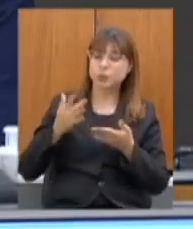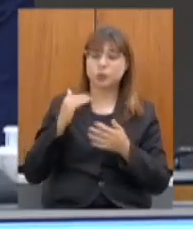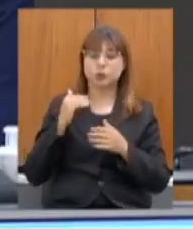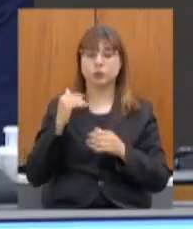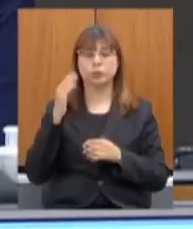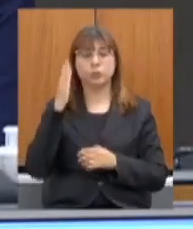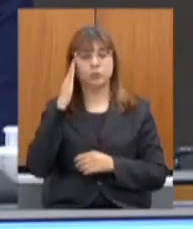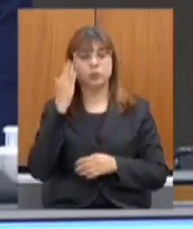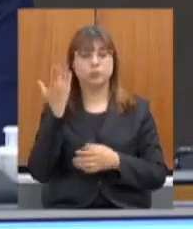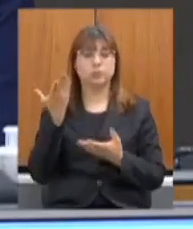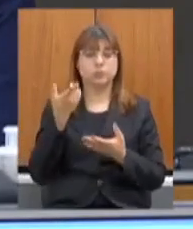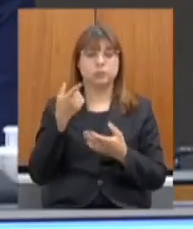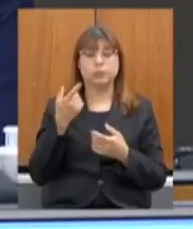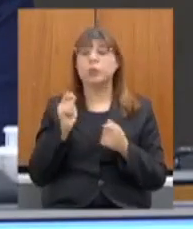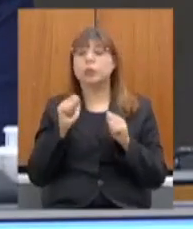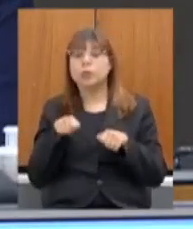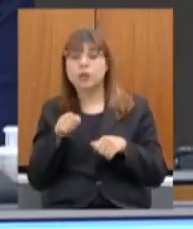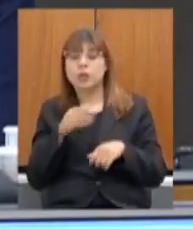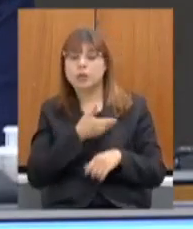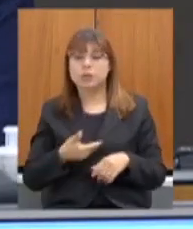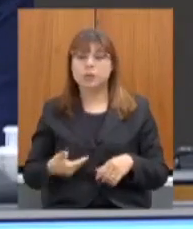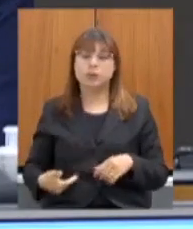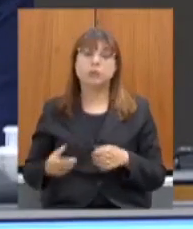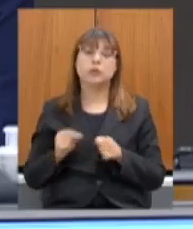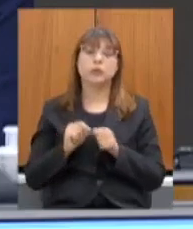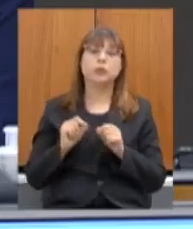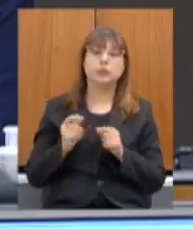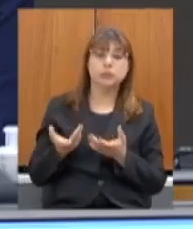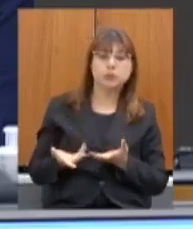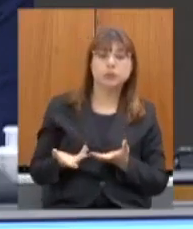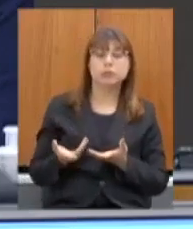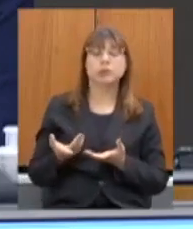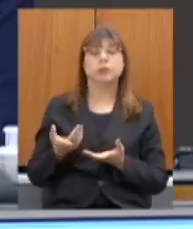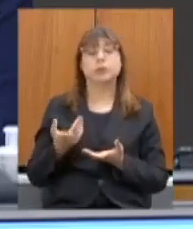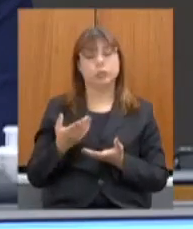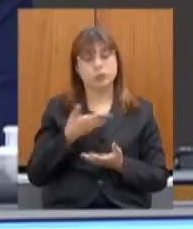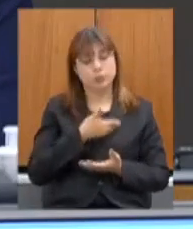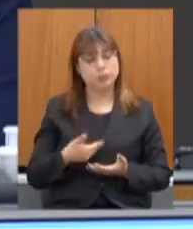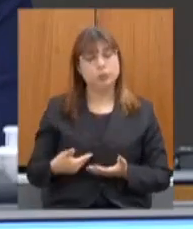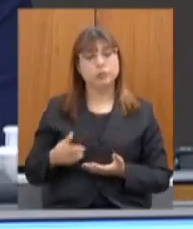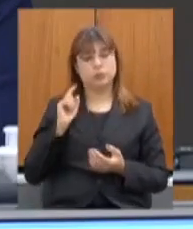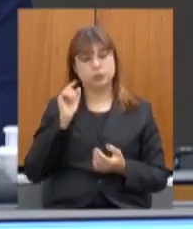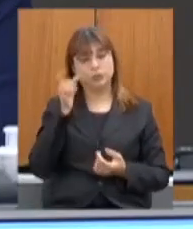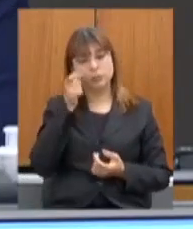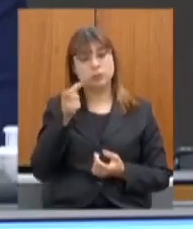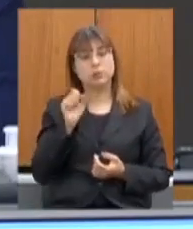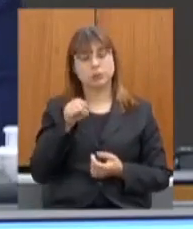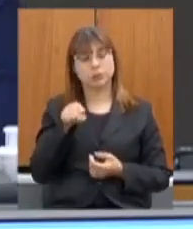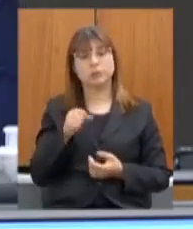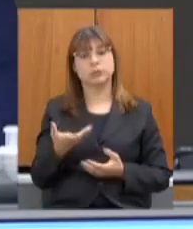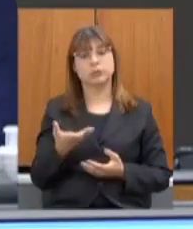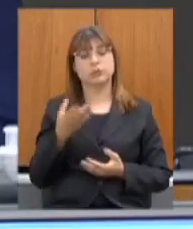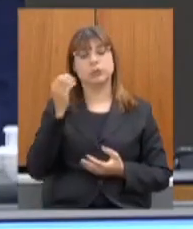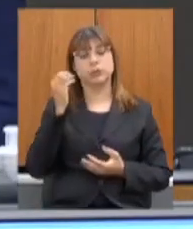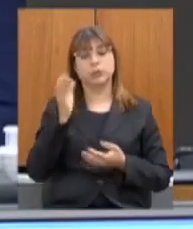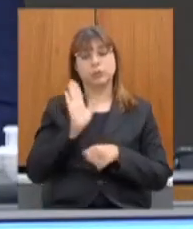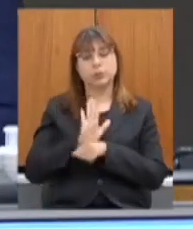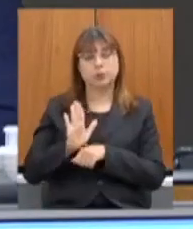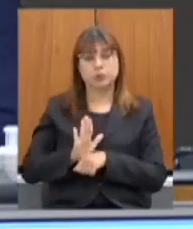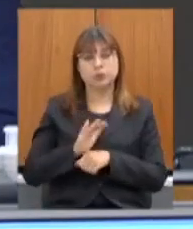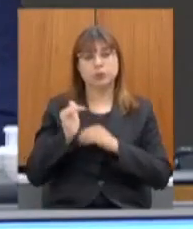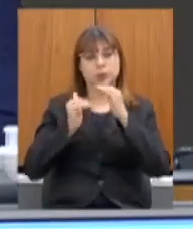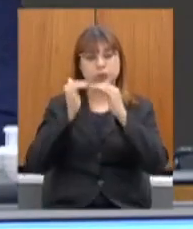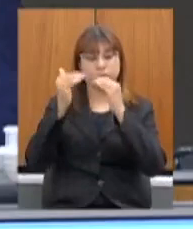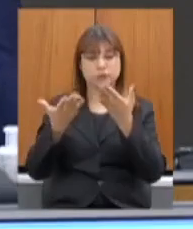Com certeza, o governador tem toda a condição e interesse de também contribuir para o desenvolvimento da região,